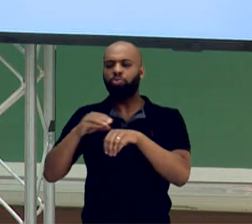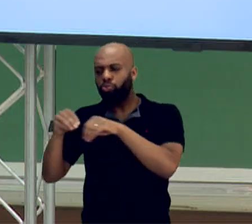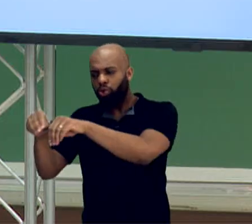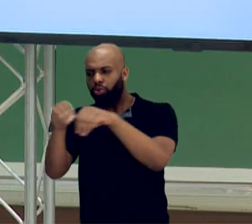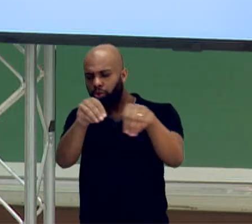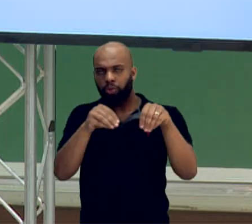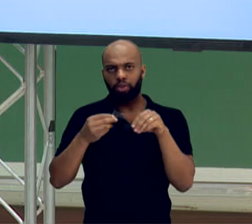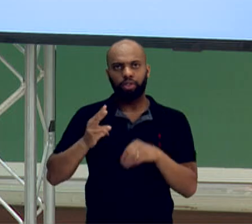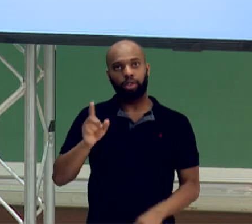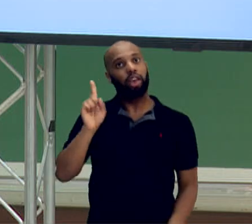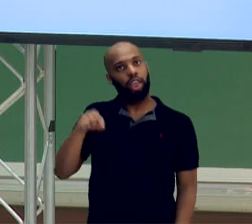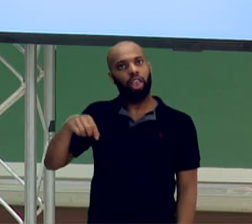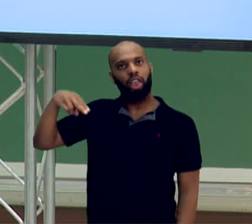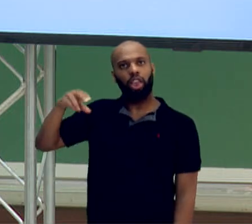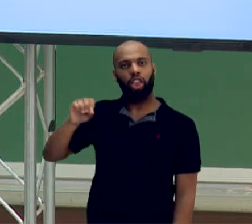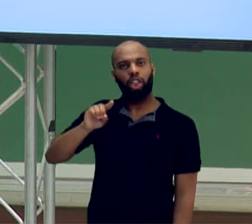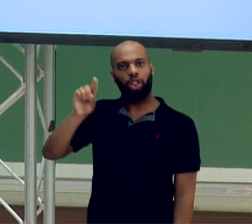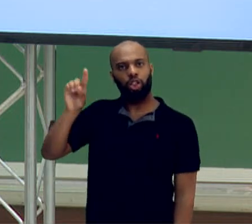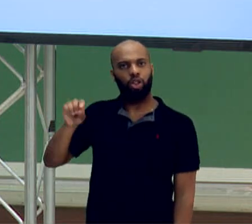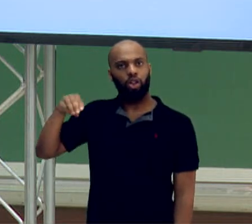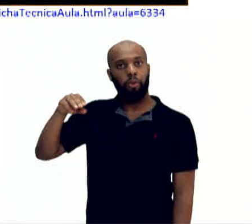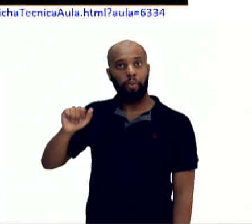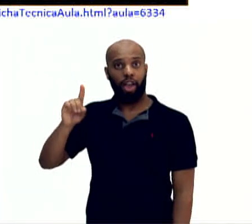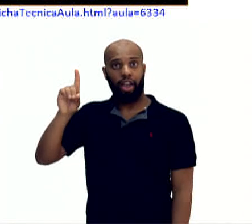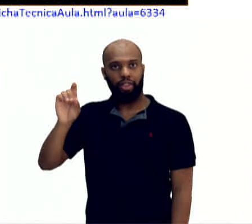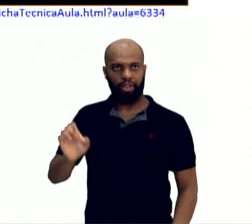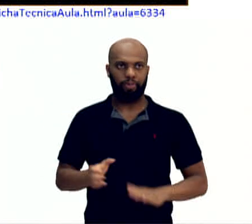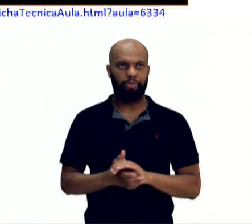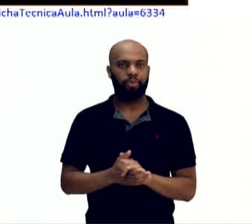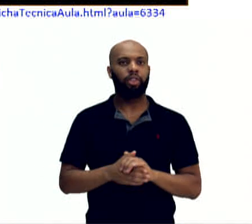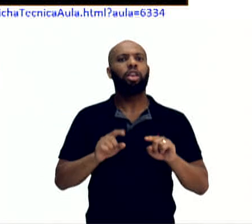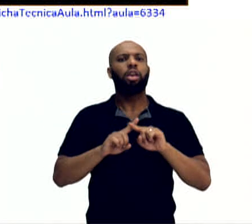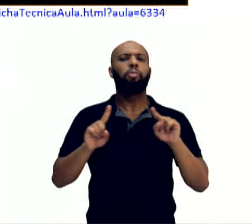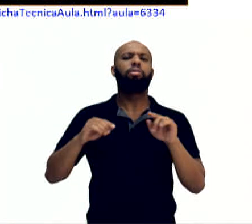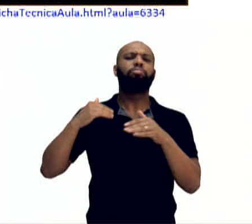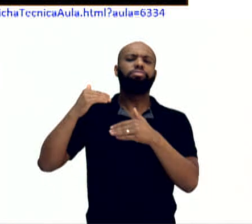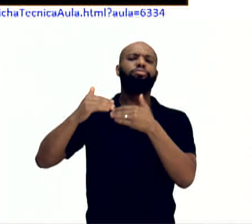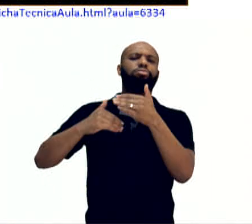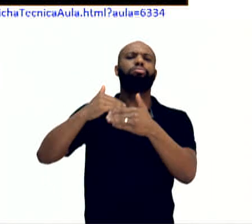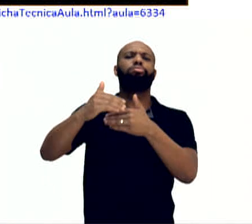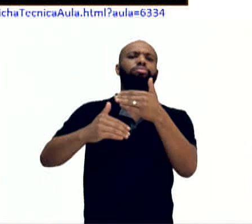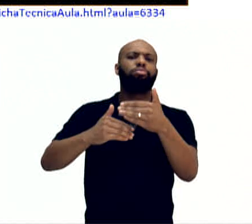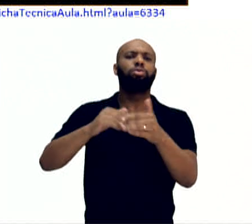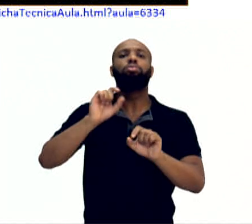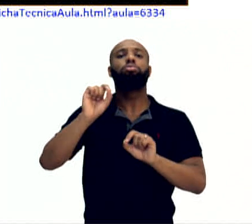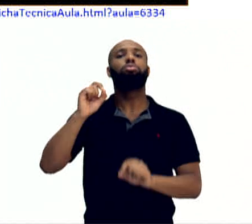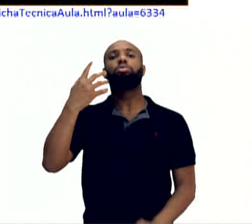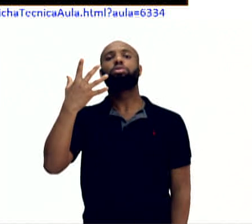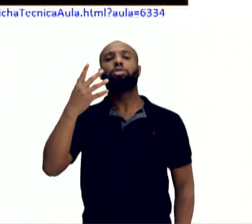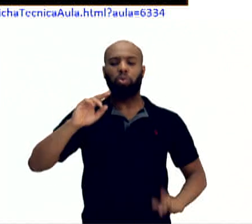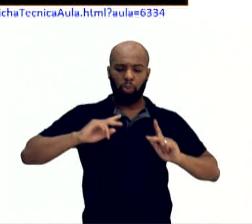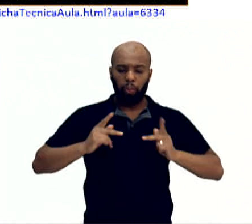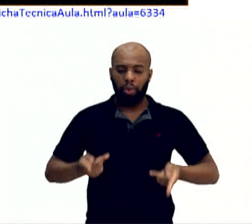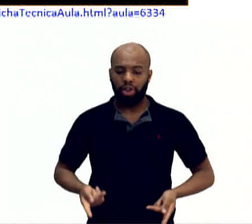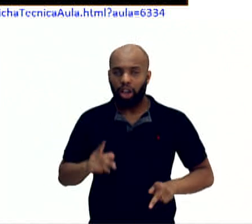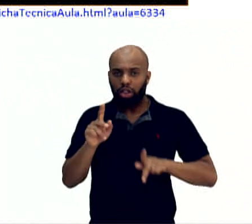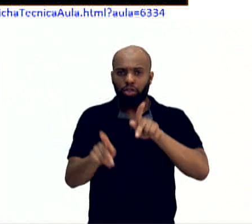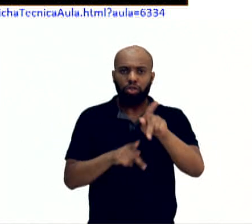outros lugares, certo? Muito bem. Mas com o passar dos tempos, essa humanidade fez o